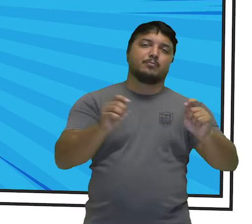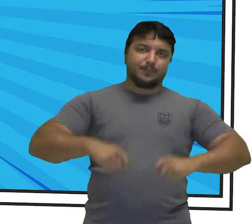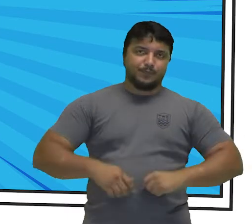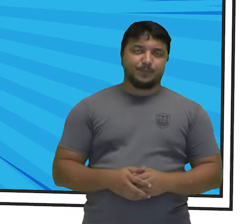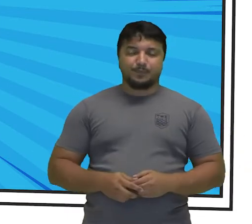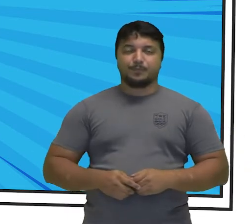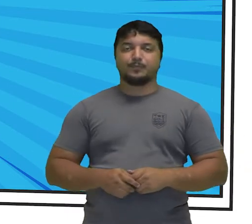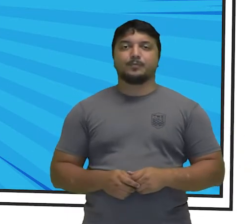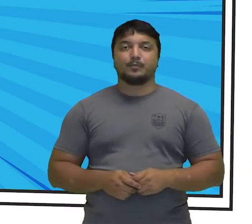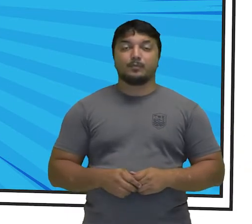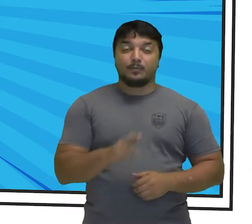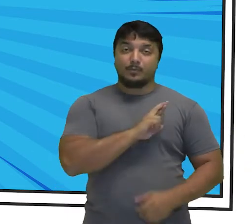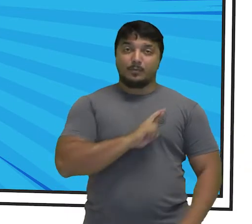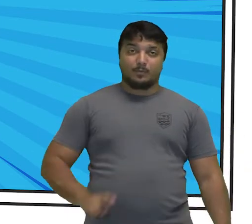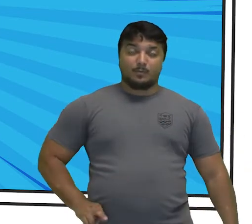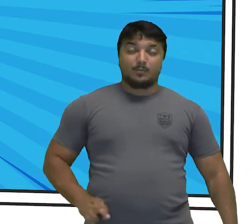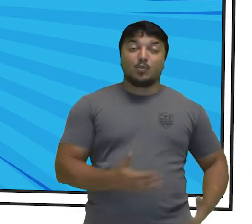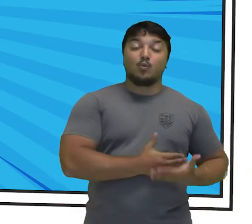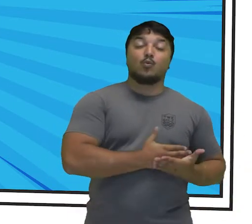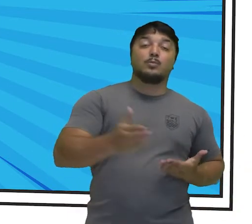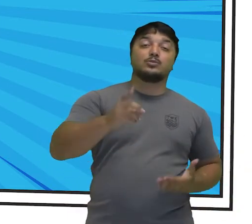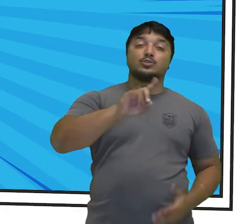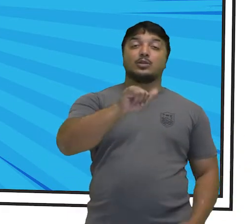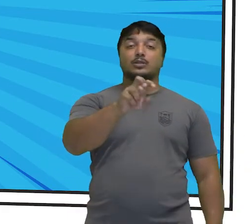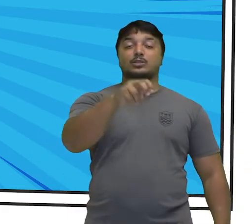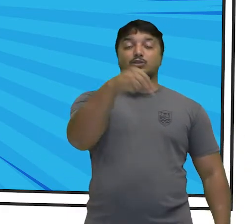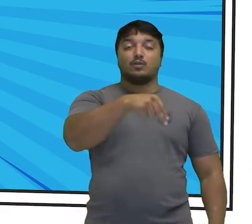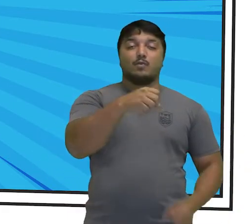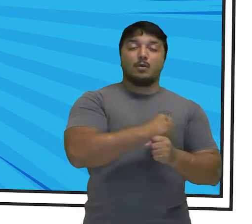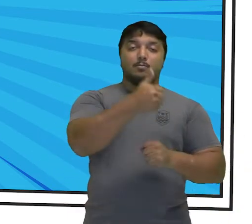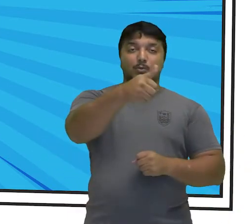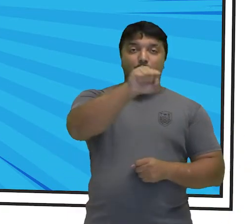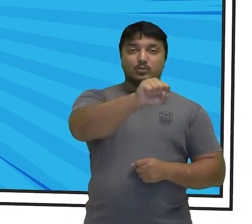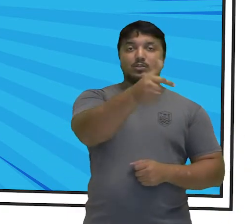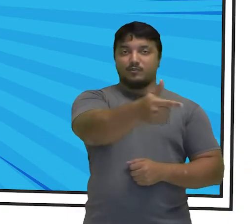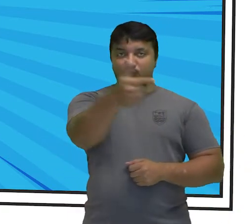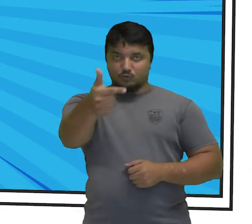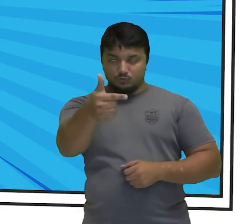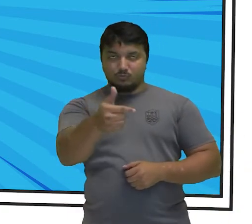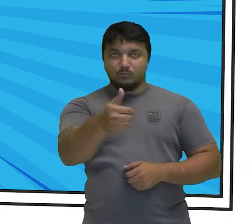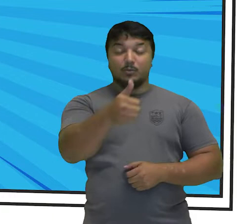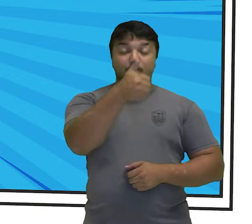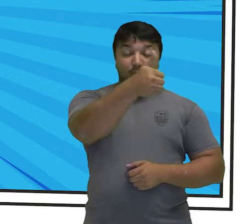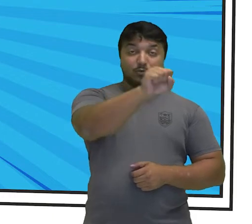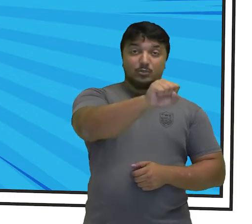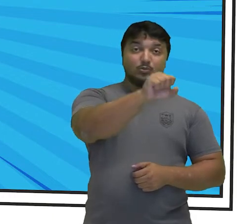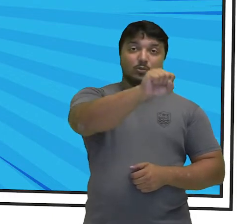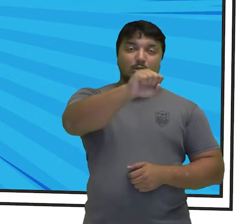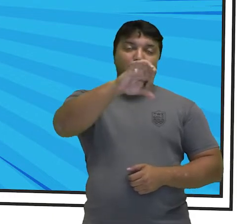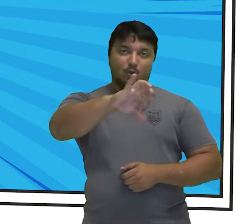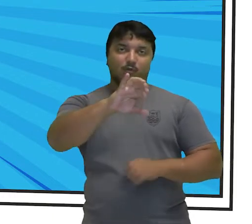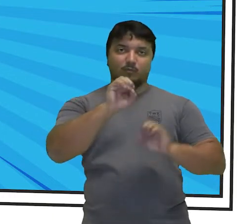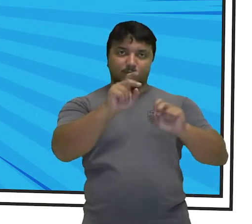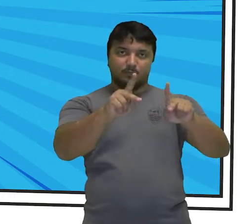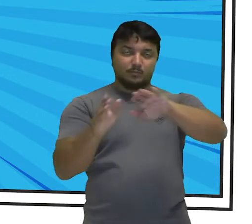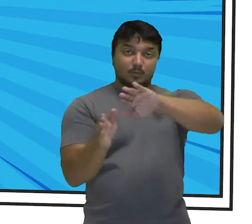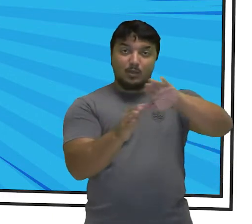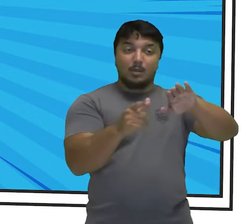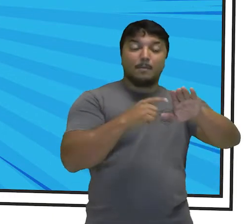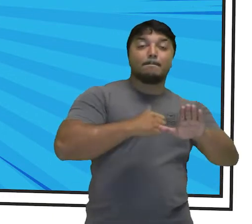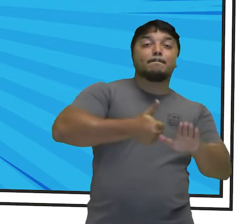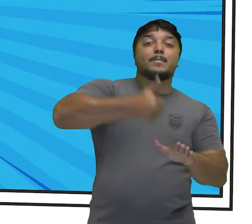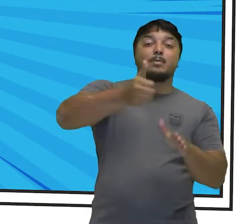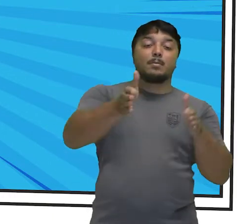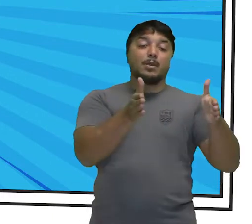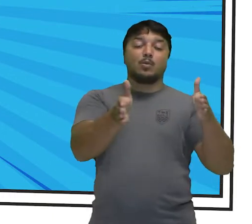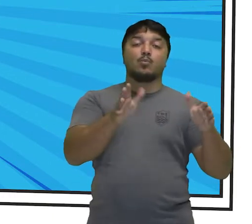lá. República foi proclamada em 15 de novembro de 1889, onde ela tem como primeira